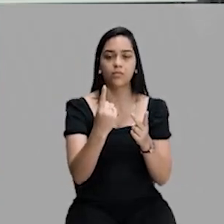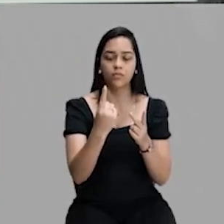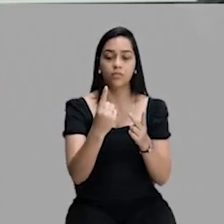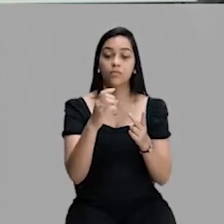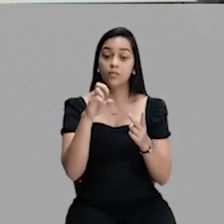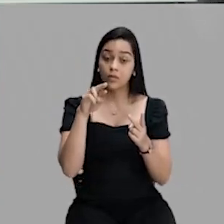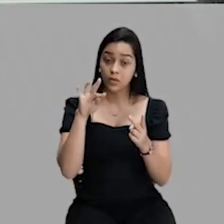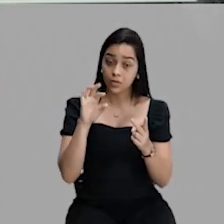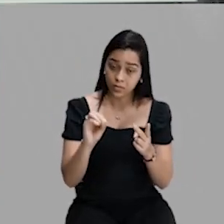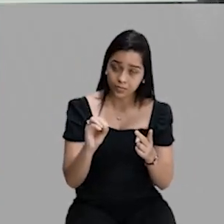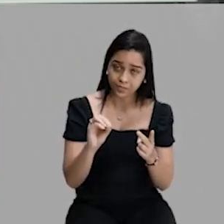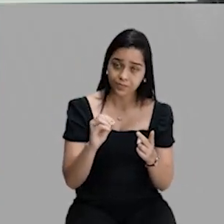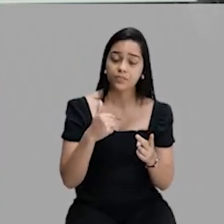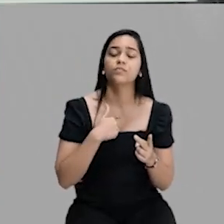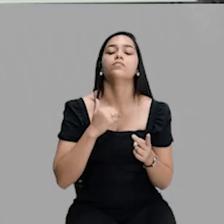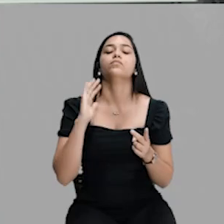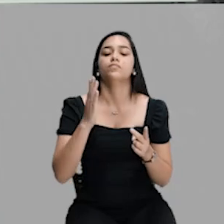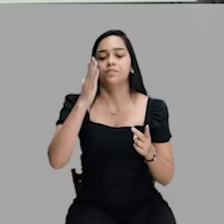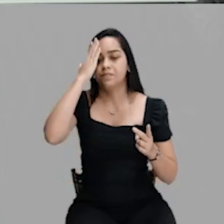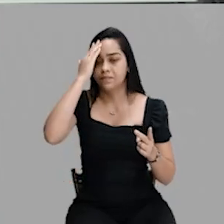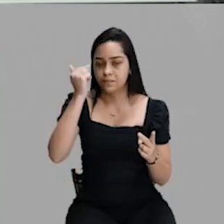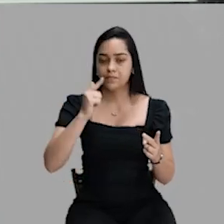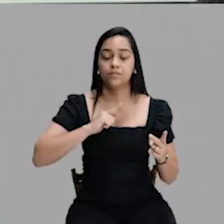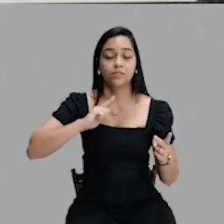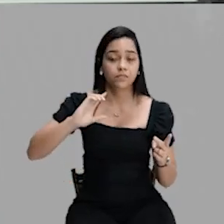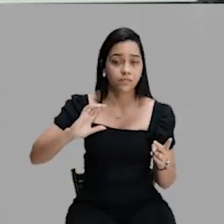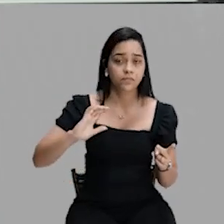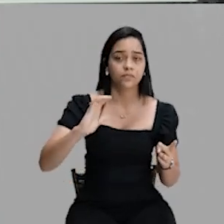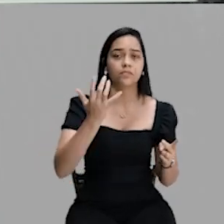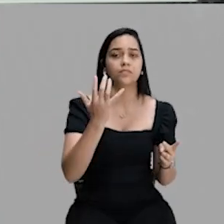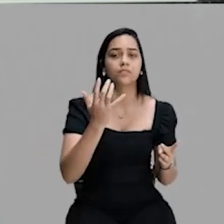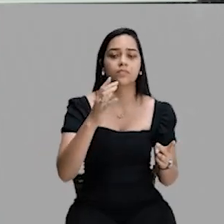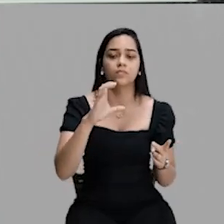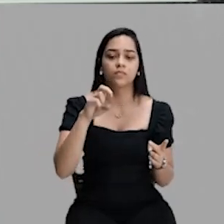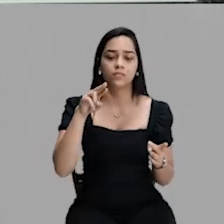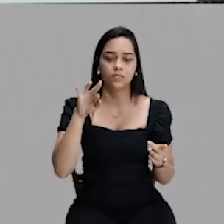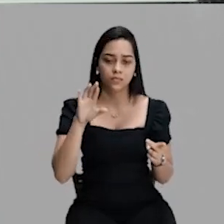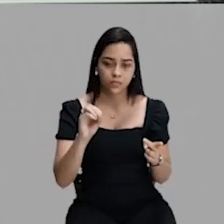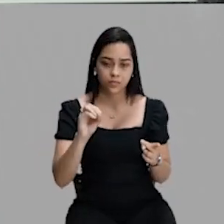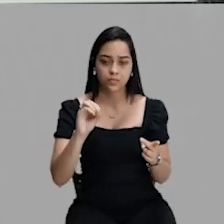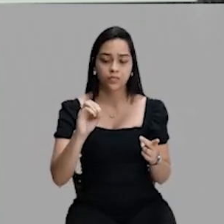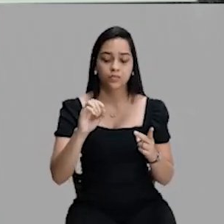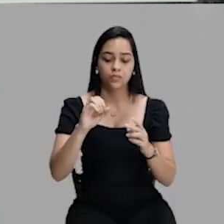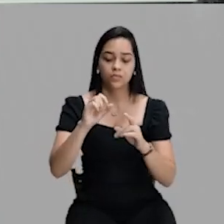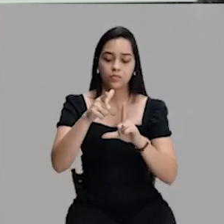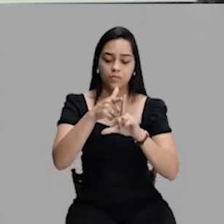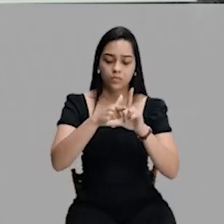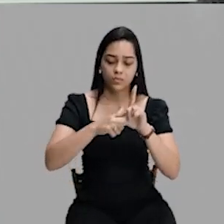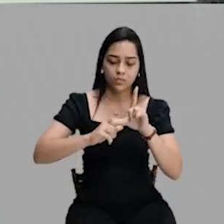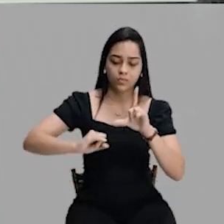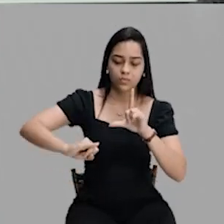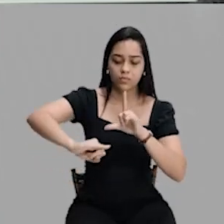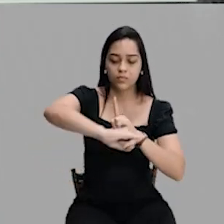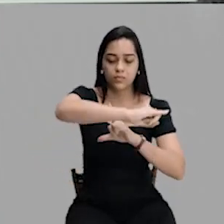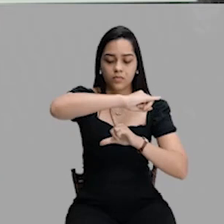Certo? Esse é o centro da elipse. Então, eu já sei que eu tenho uma situação do centro da elipse fora